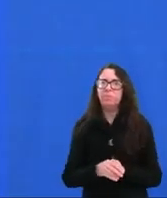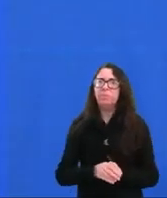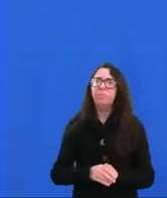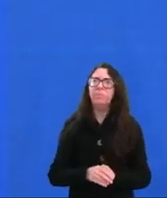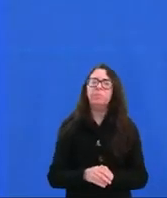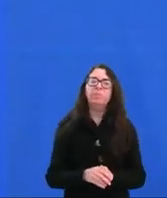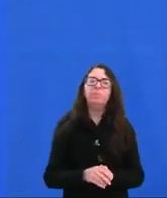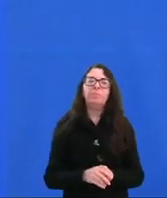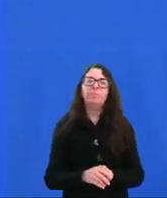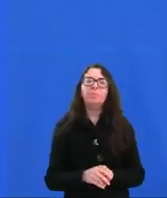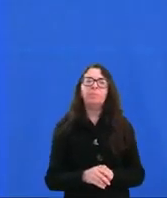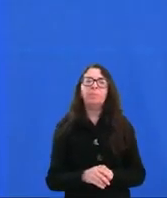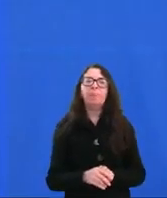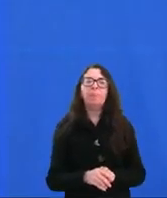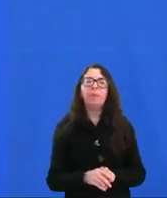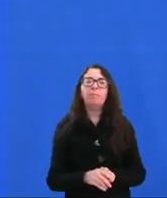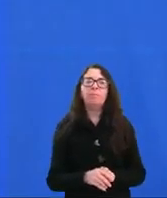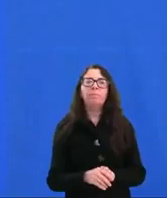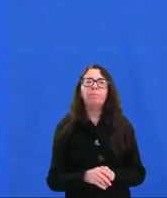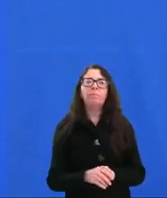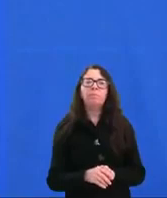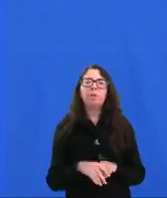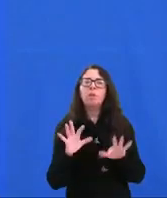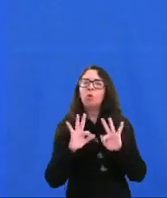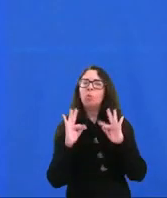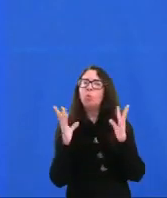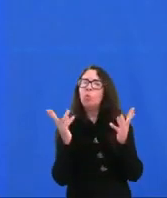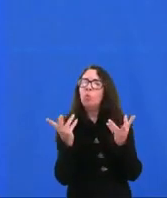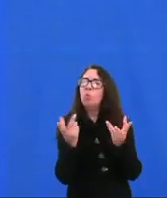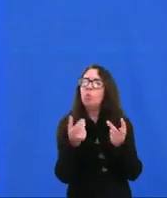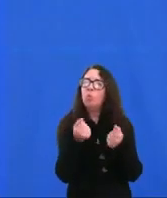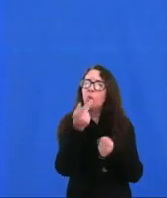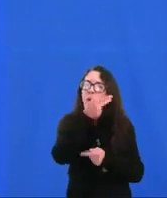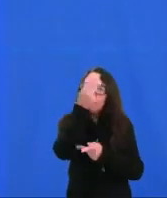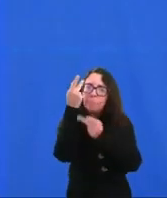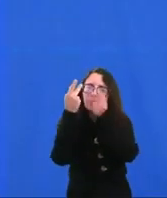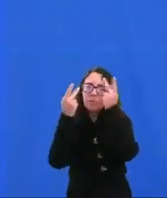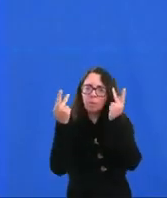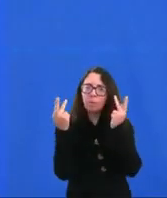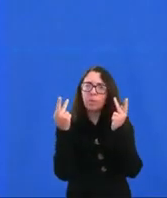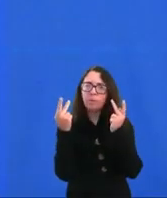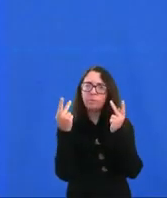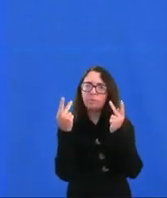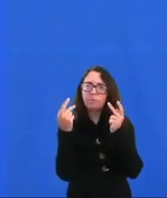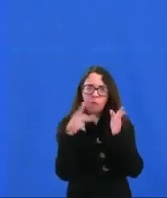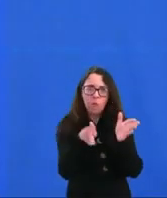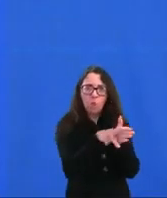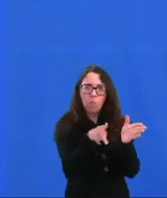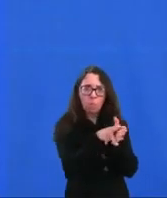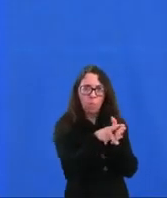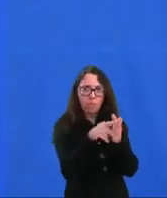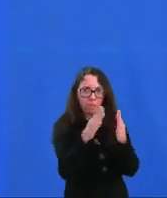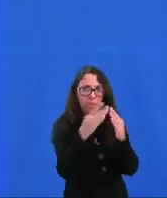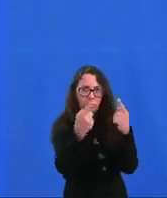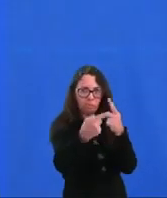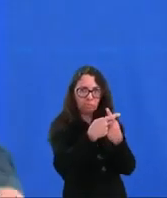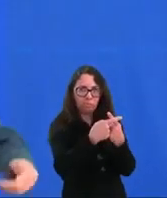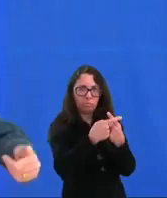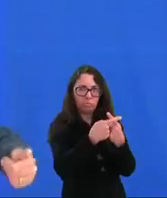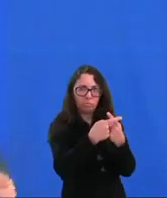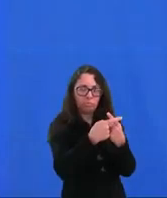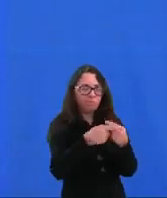1A representa uma igreja que tem uma vida centrada no homem, onde que diz que